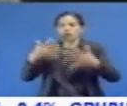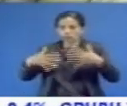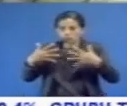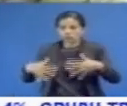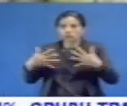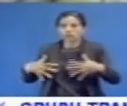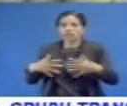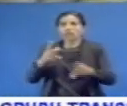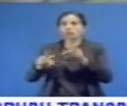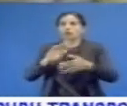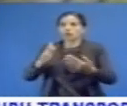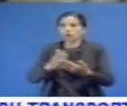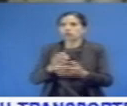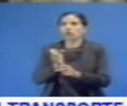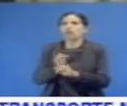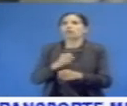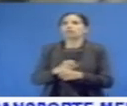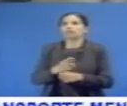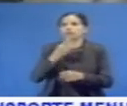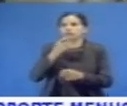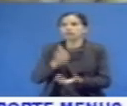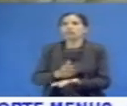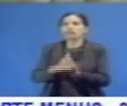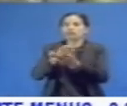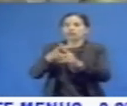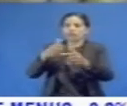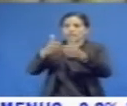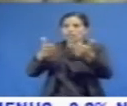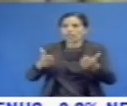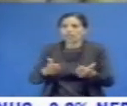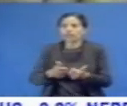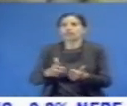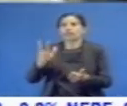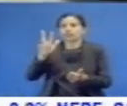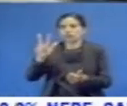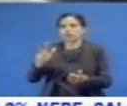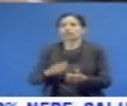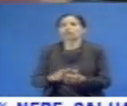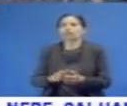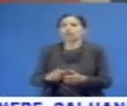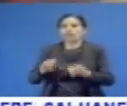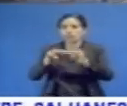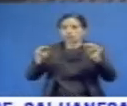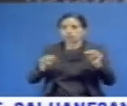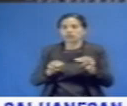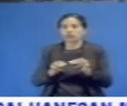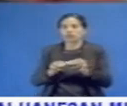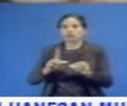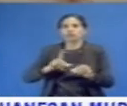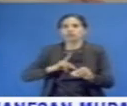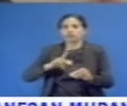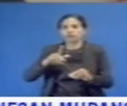Macalo. Vulnerável Hiracnabé retam apoio, mas Rússia aldeia Sepalata, Suku Bauró, posto administrativo Los